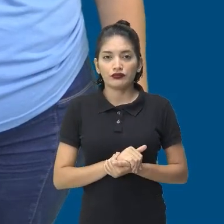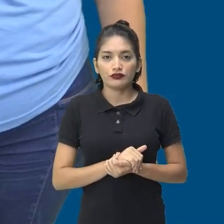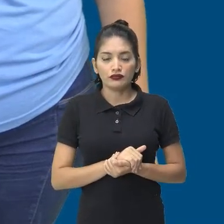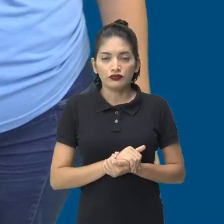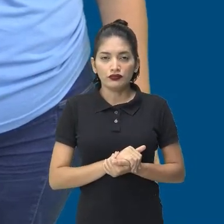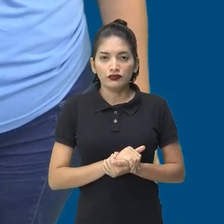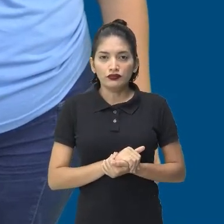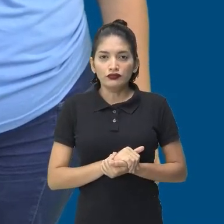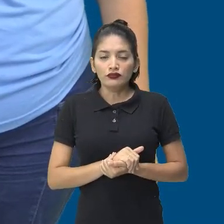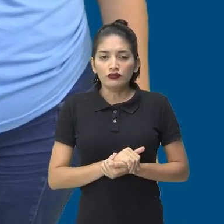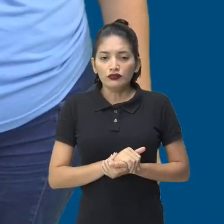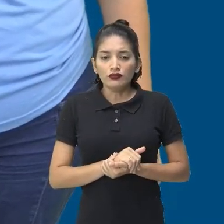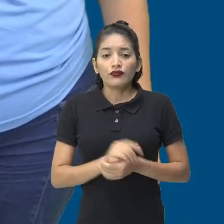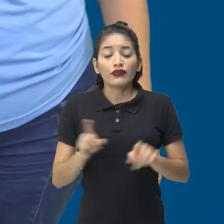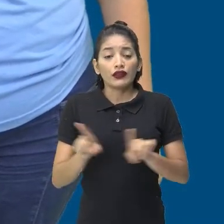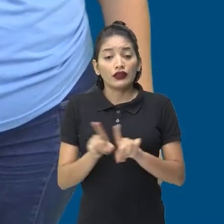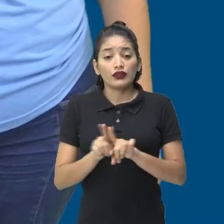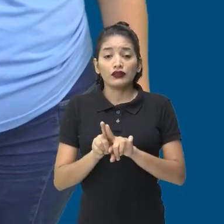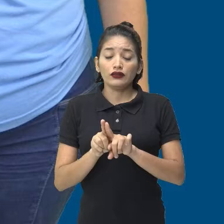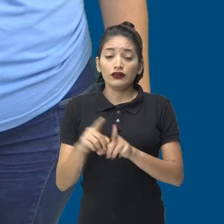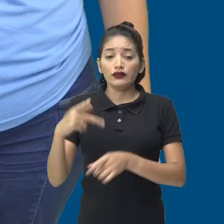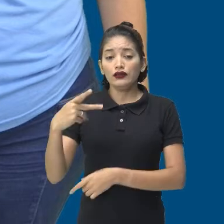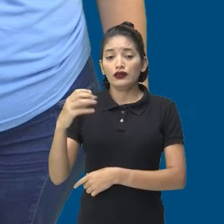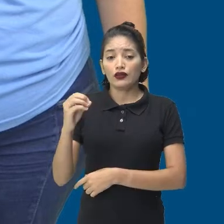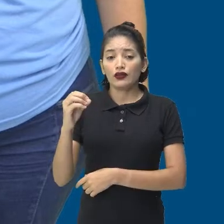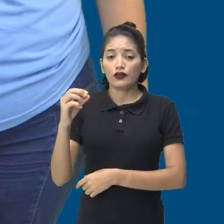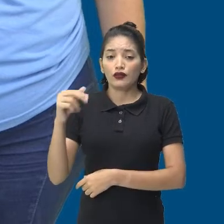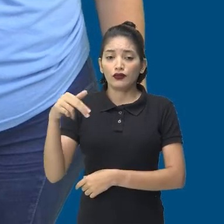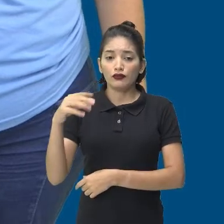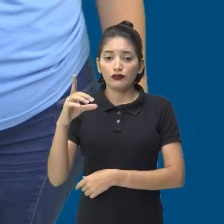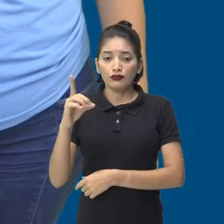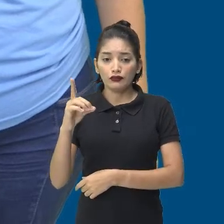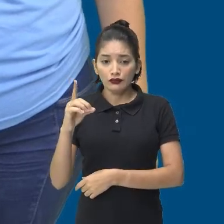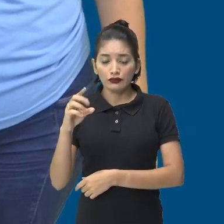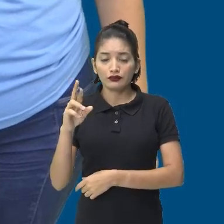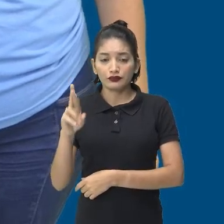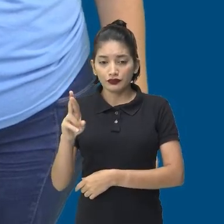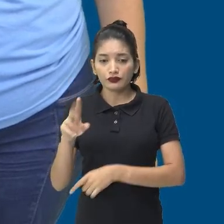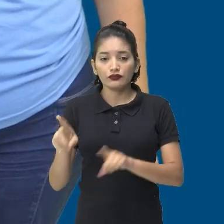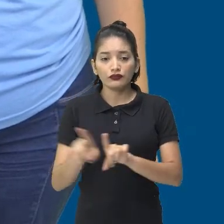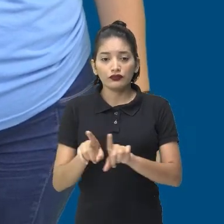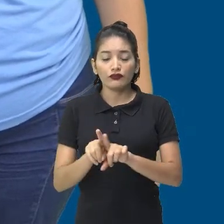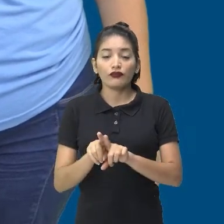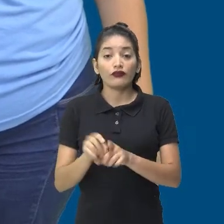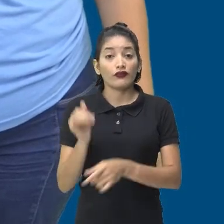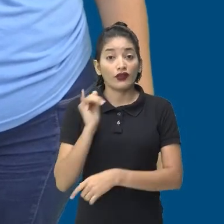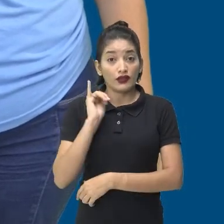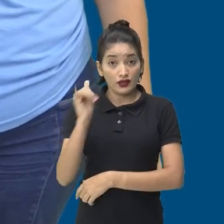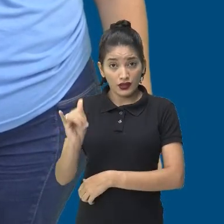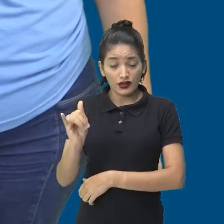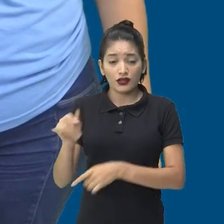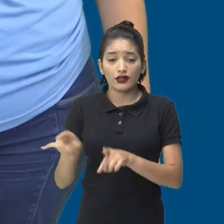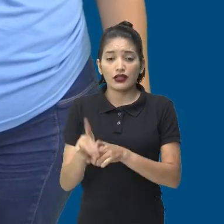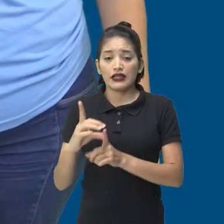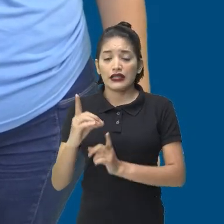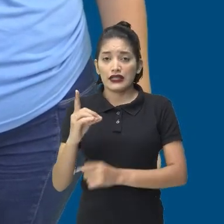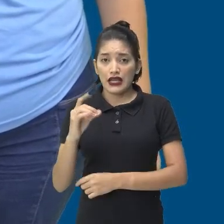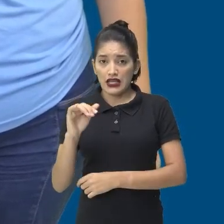poder, né? Temos o verbo poner, venir, né? Dizer, que é o verbo